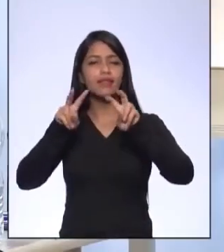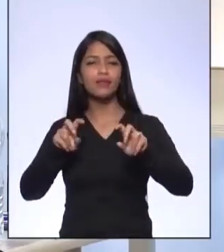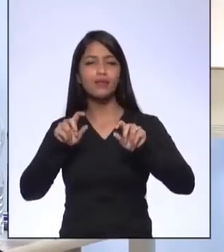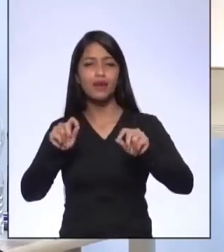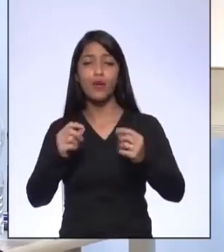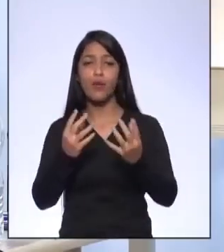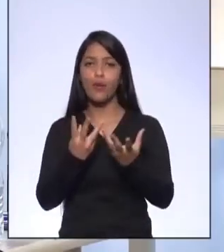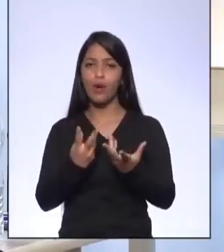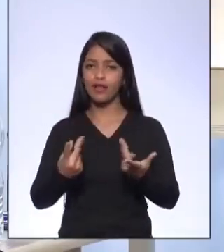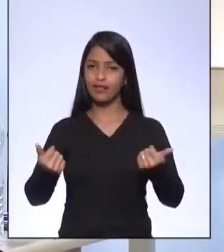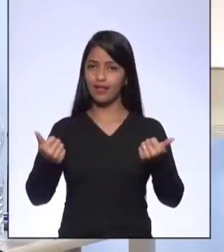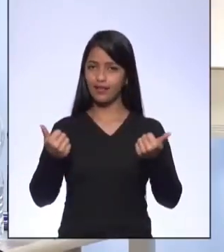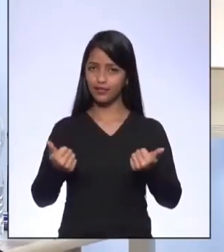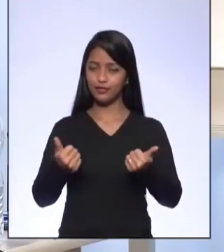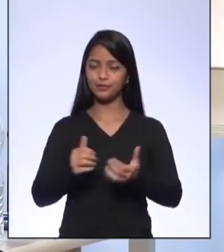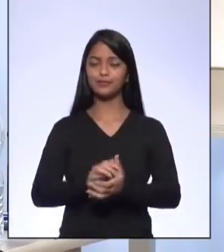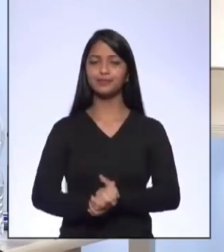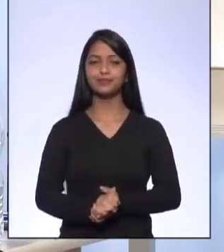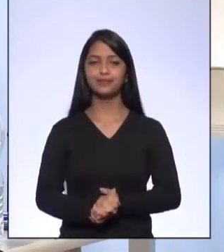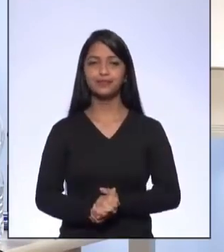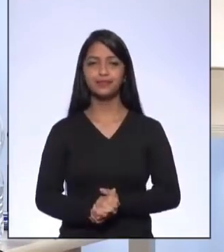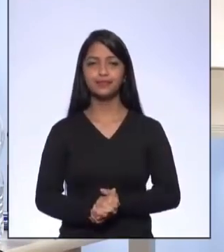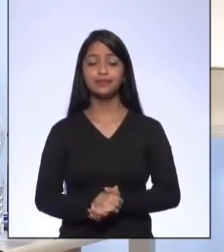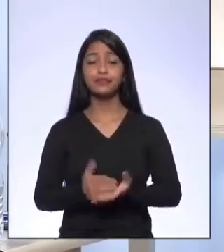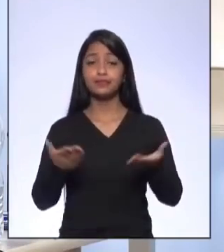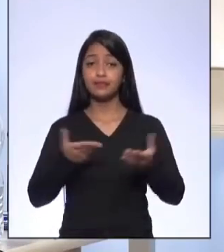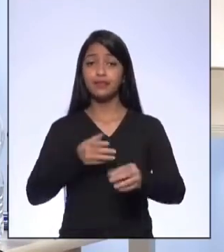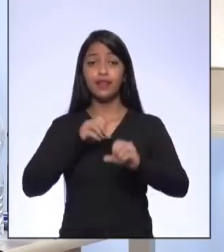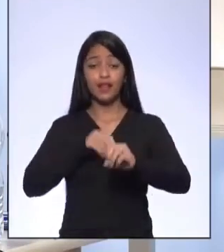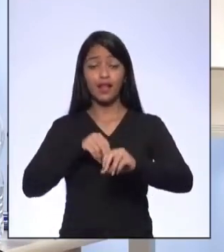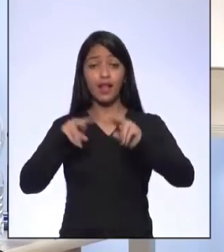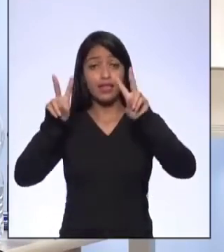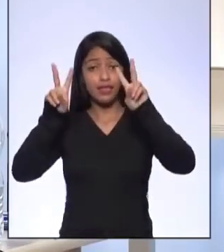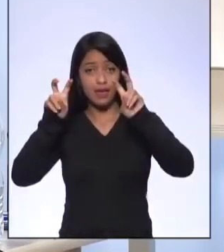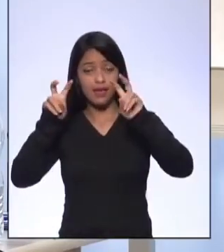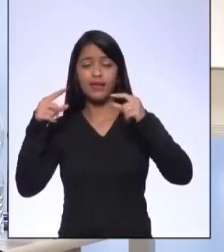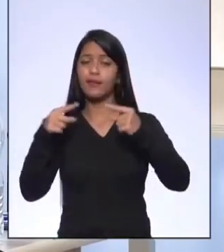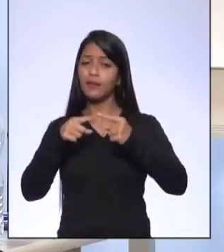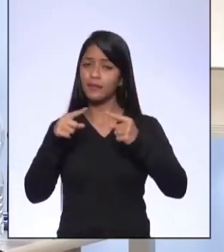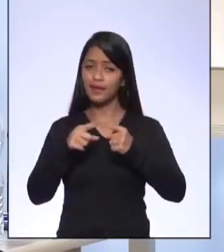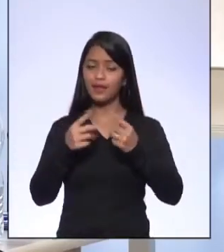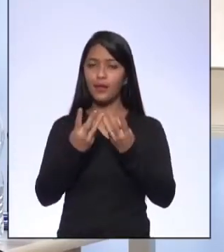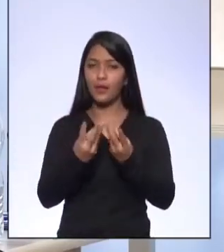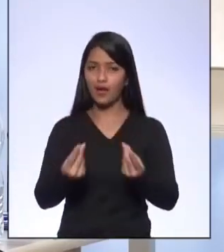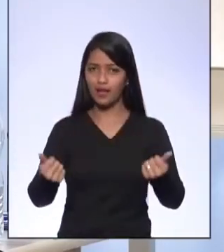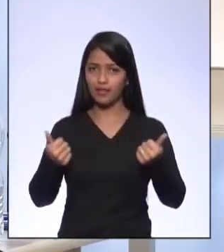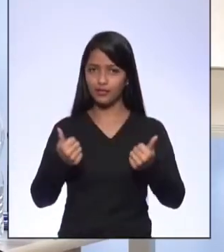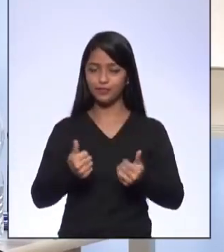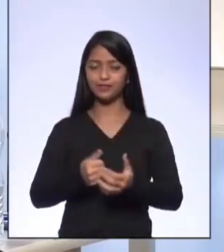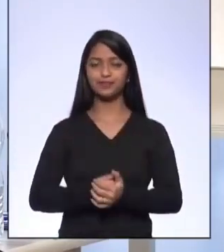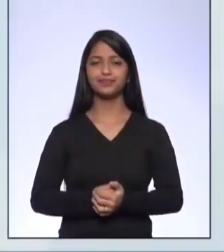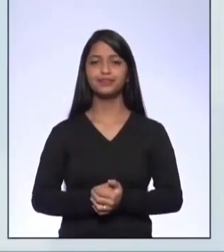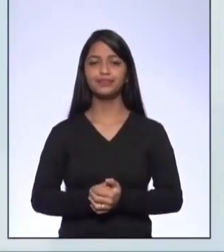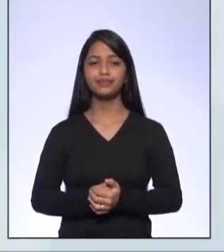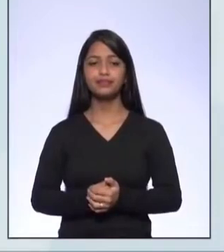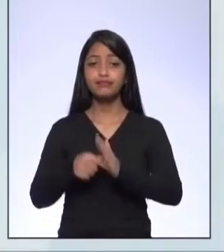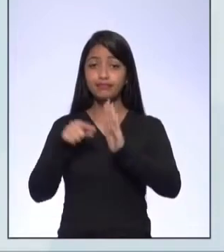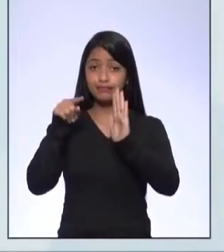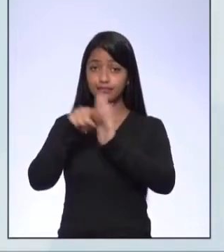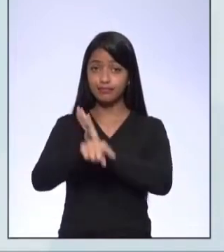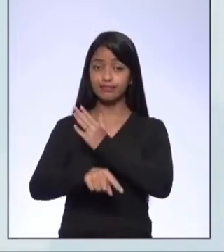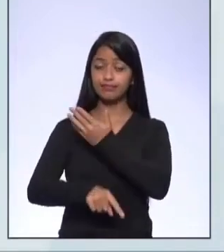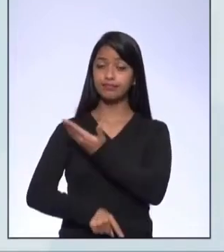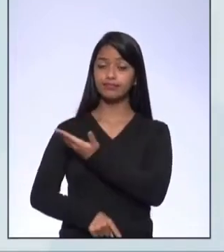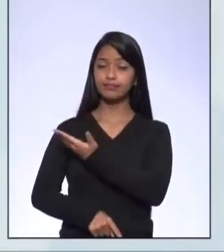aula é A Person of Many Qualities. E aí a gente tem uma pergunta que a gente foi pôr na tela aí, ó. What qualities do you